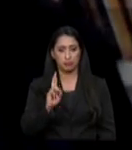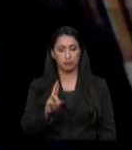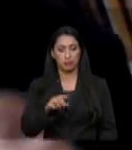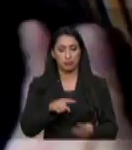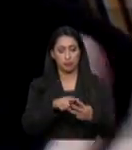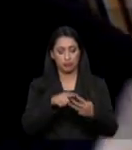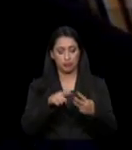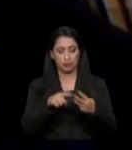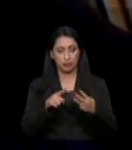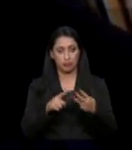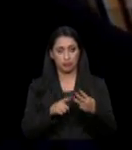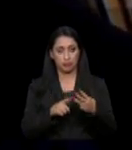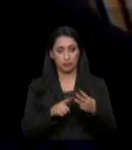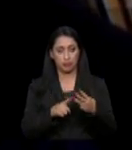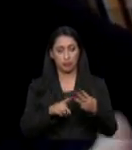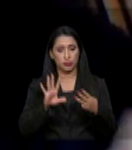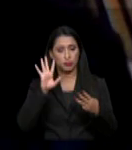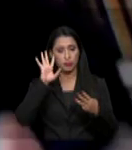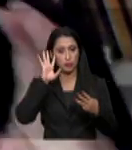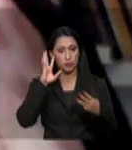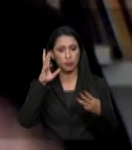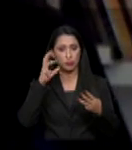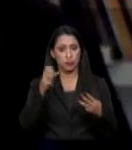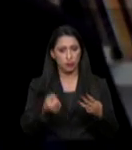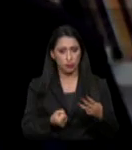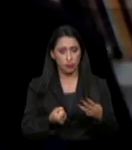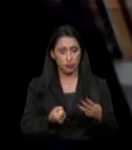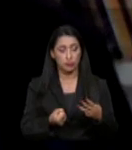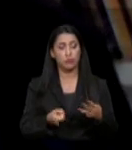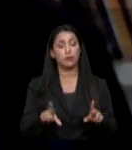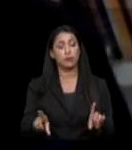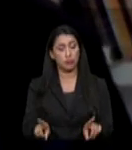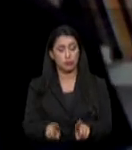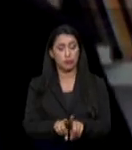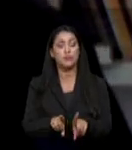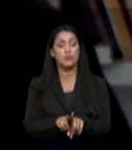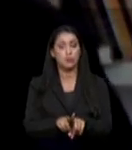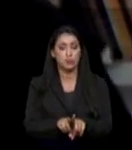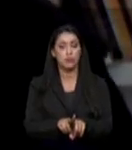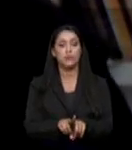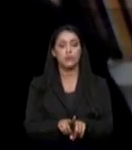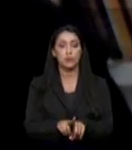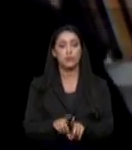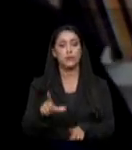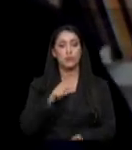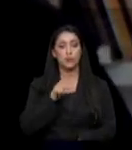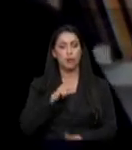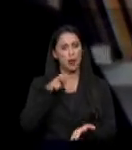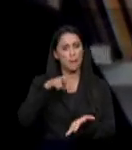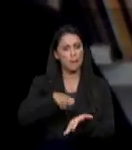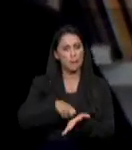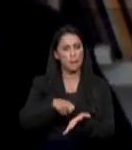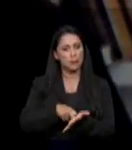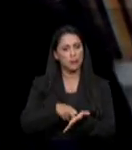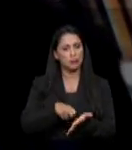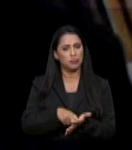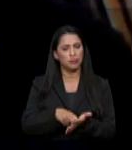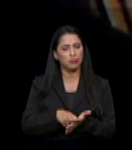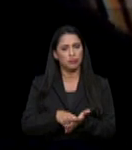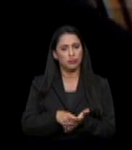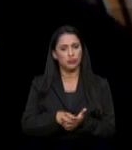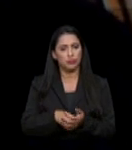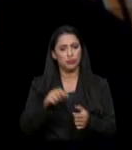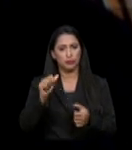três imputações todavia também diante da ponderação feita